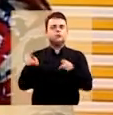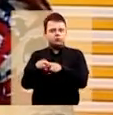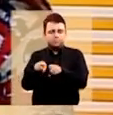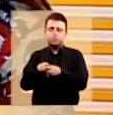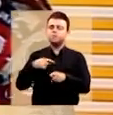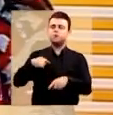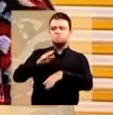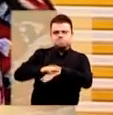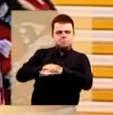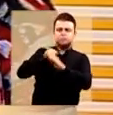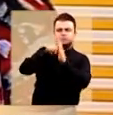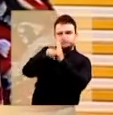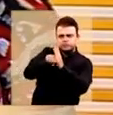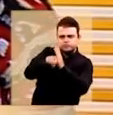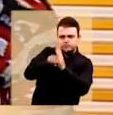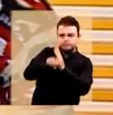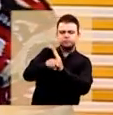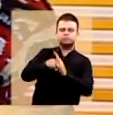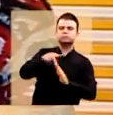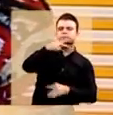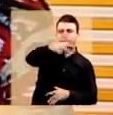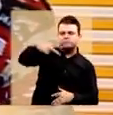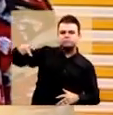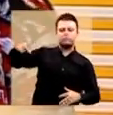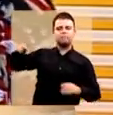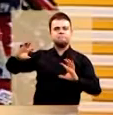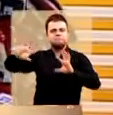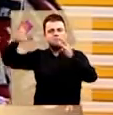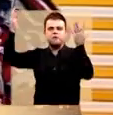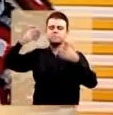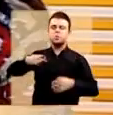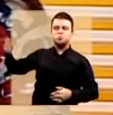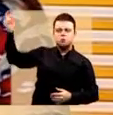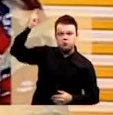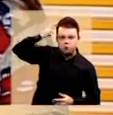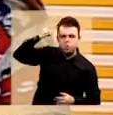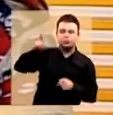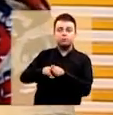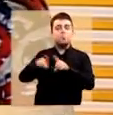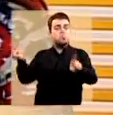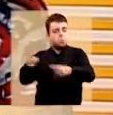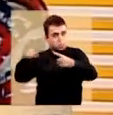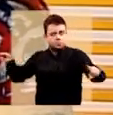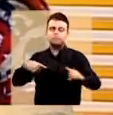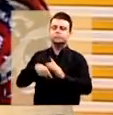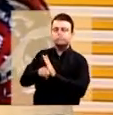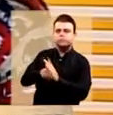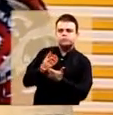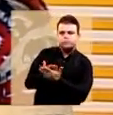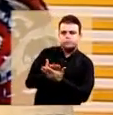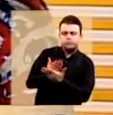através do estudo dessas manifestações populares, quando eu venho a trabalhar no campo da música, né,